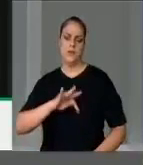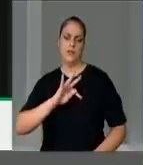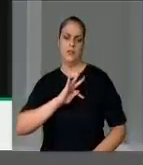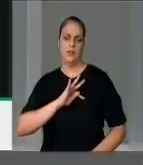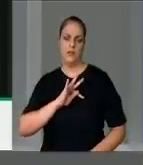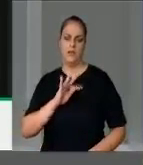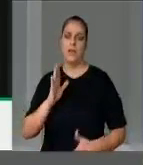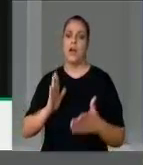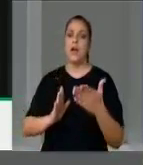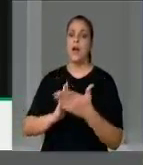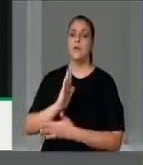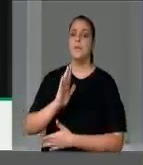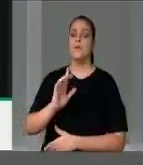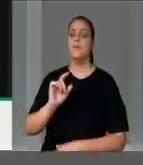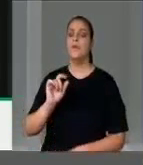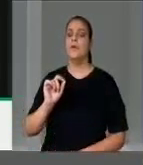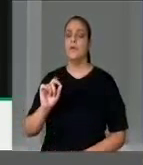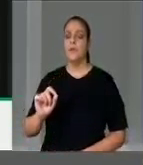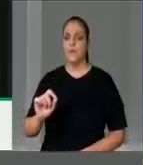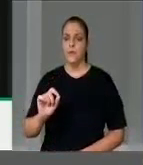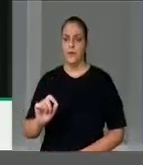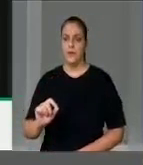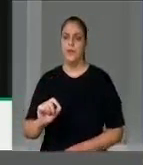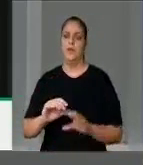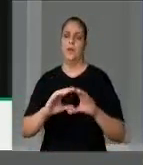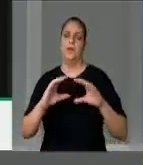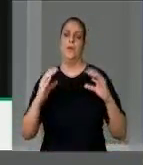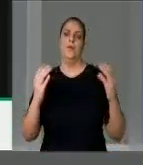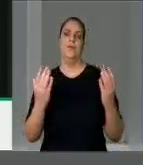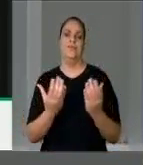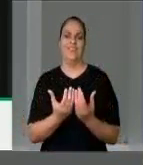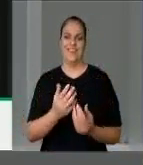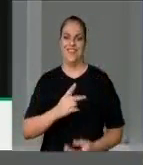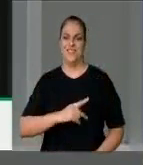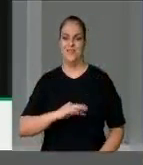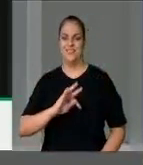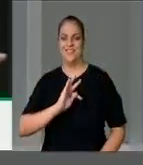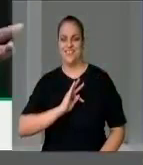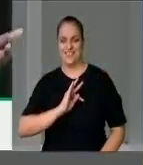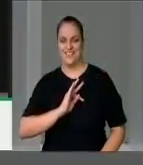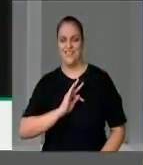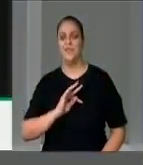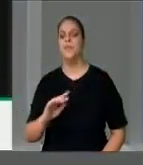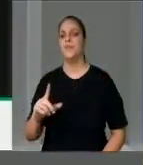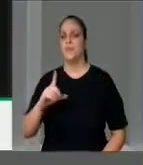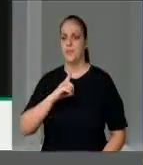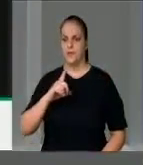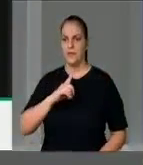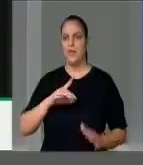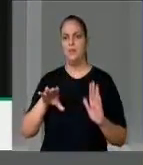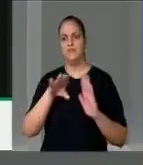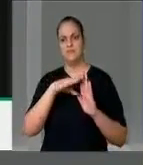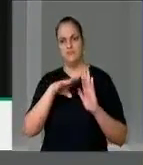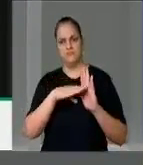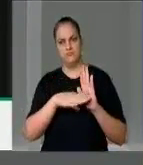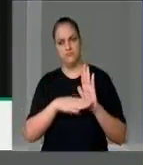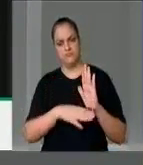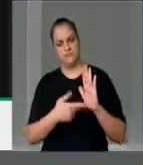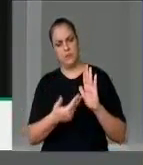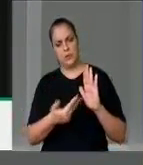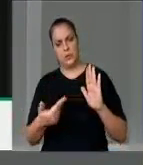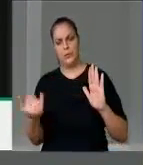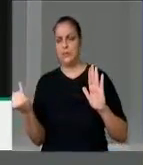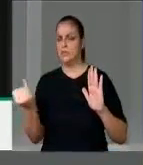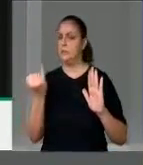Nacional, aprovou a realização do Congresso do PT, onde tem uma pauta exatamente